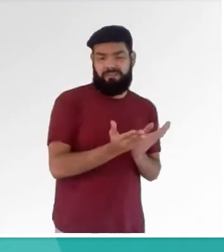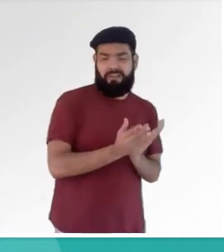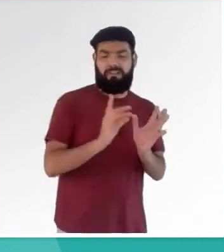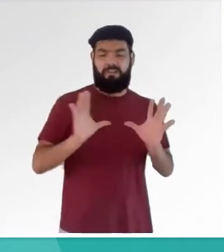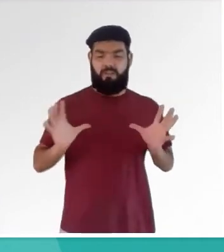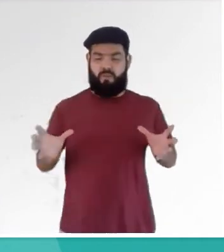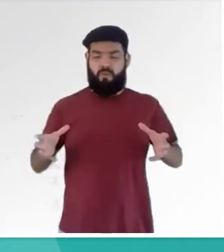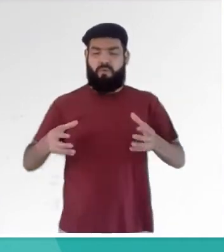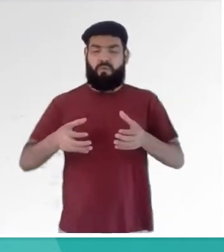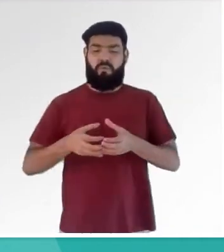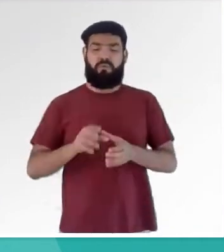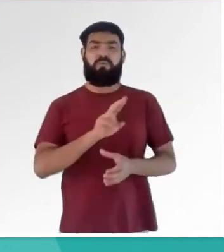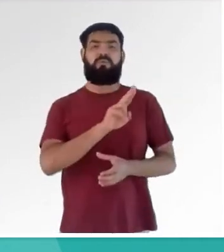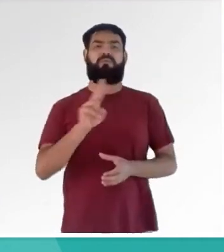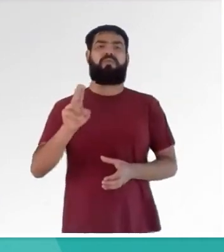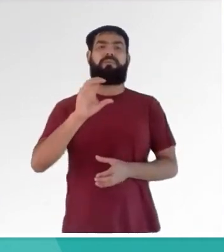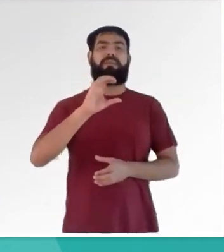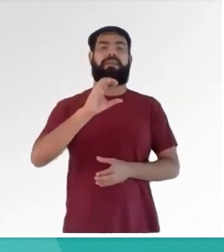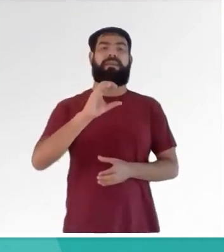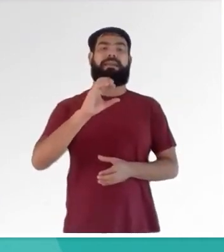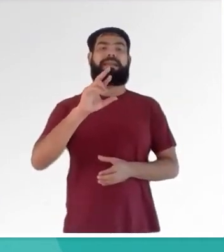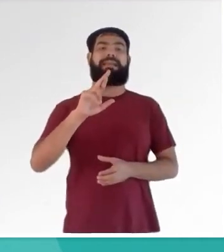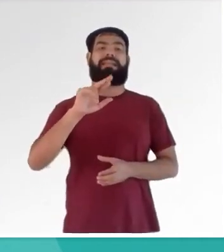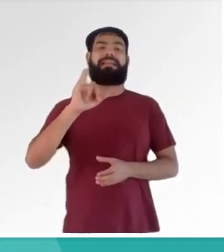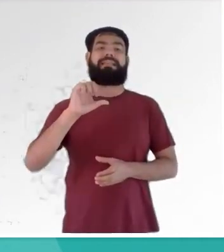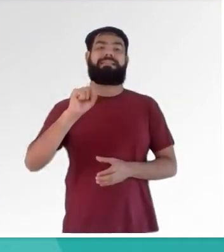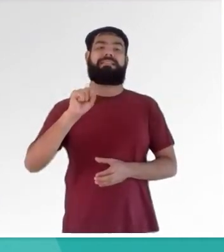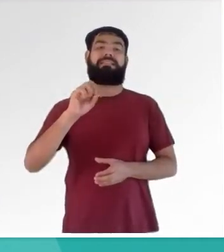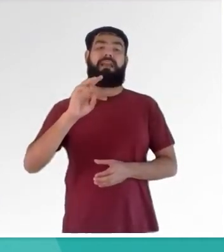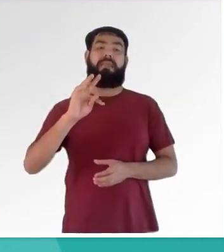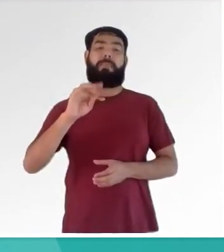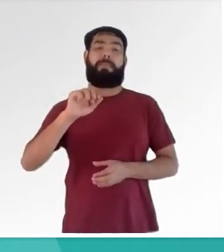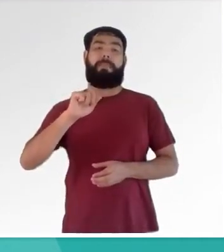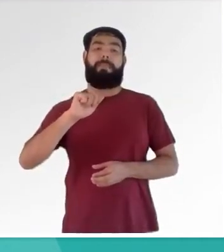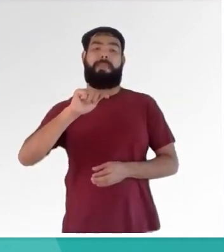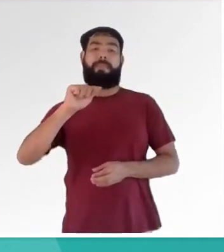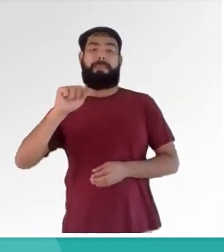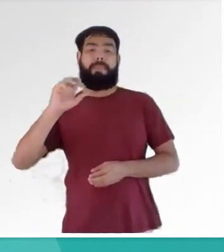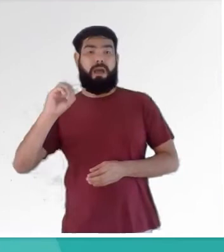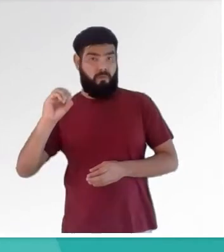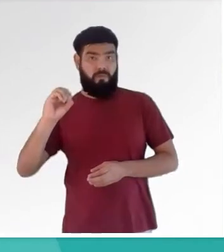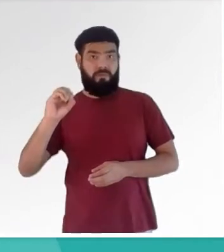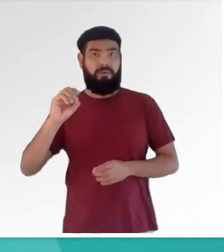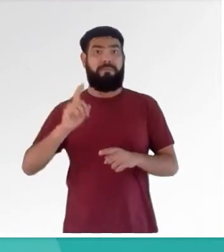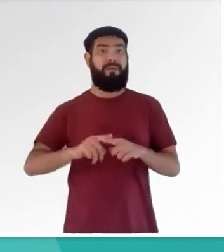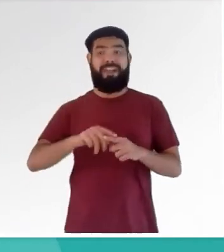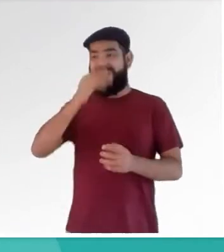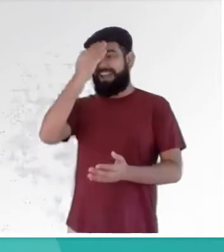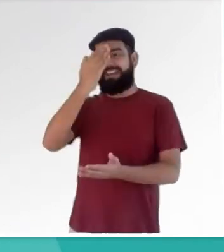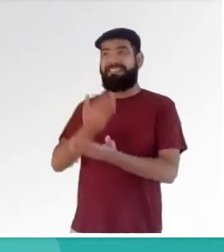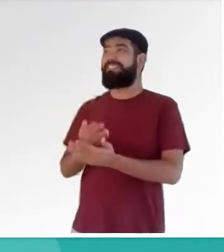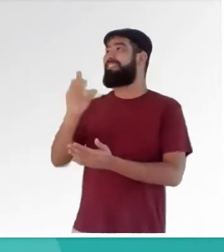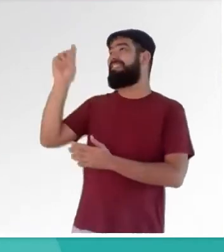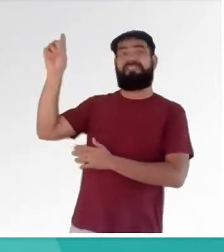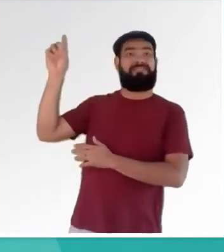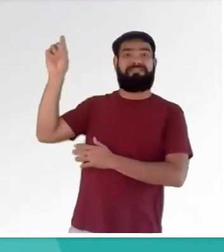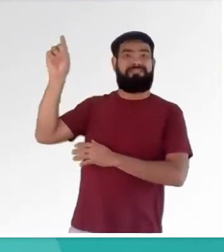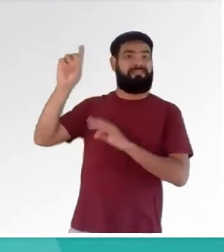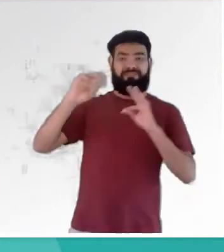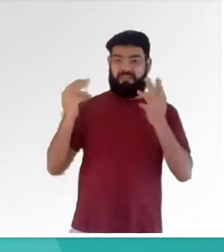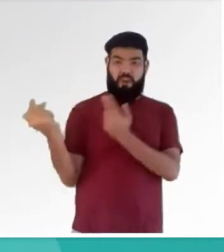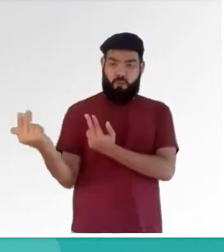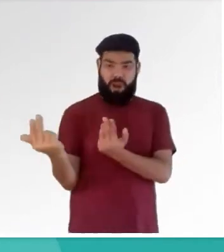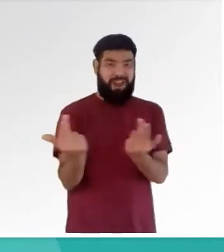Deus, acreditam na pessoa de Jesus Cristo, né? Só são diferentes das suas devoções, da sua doutrina, não é